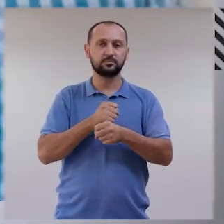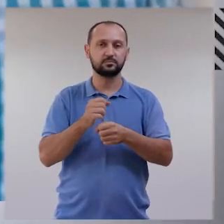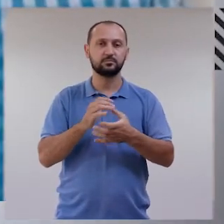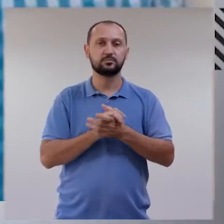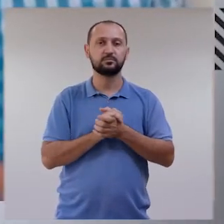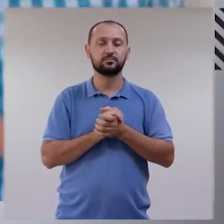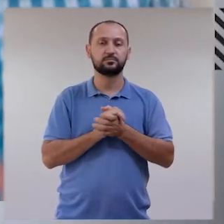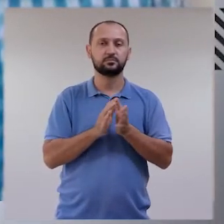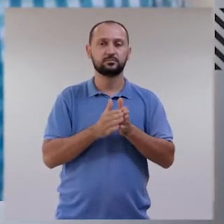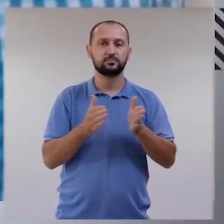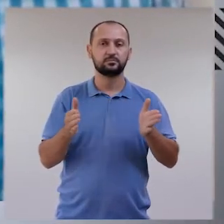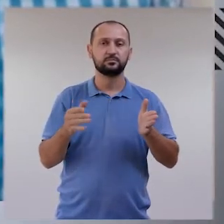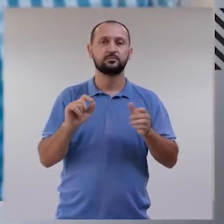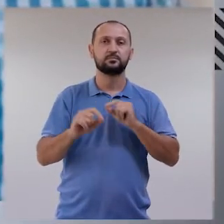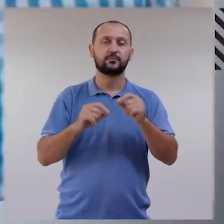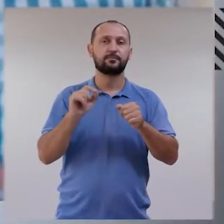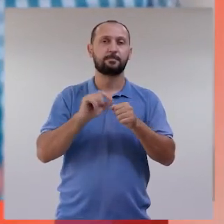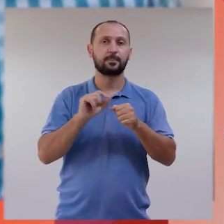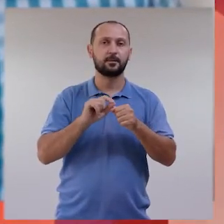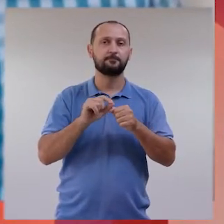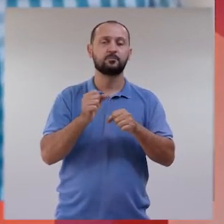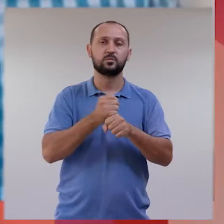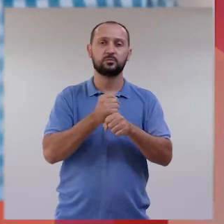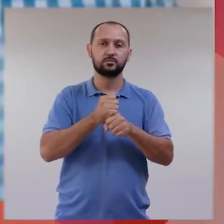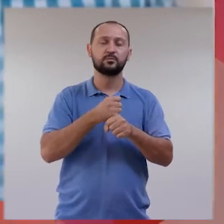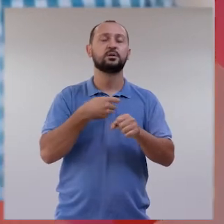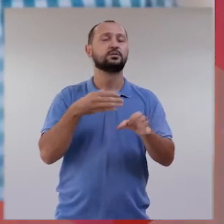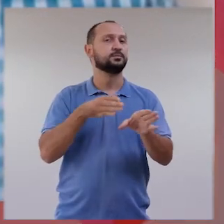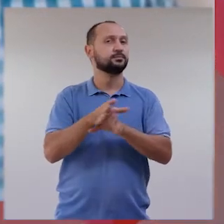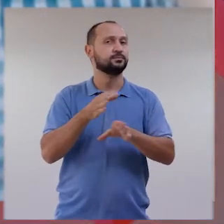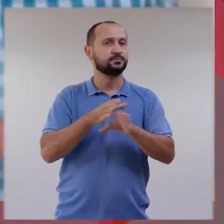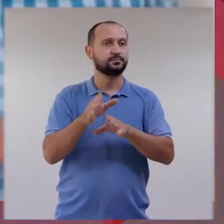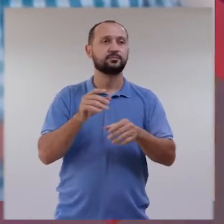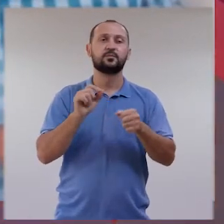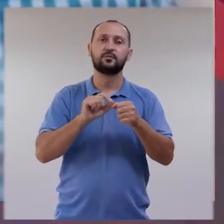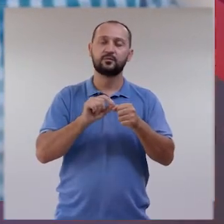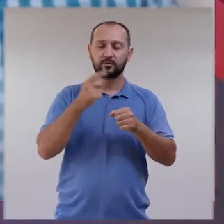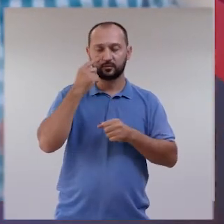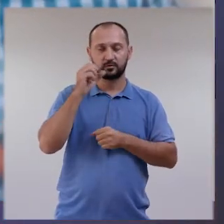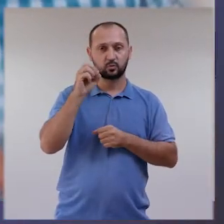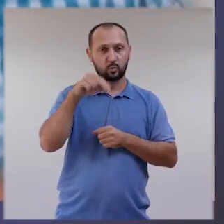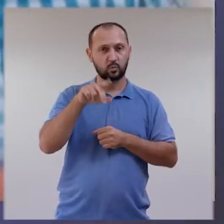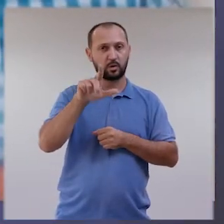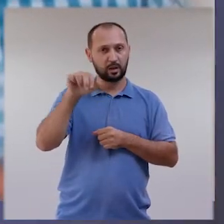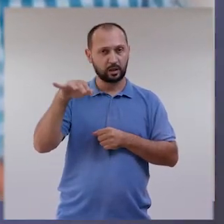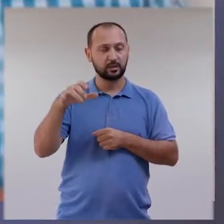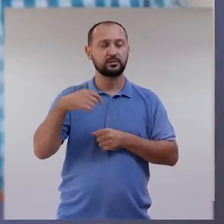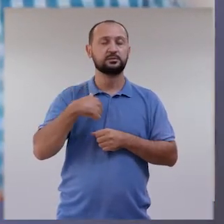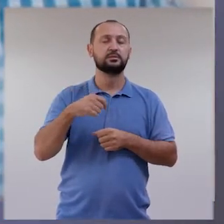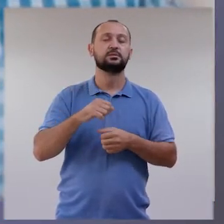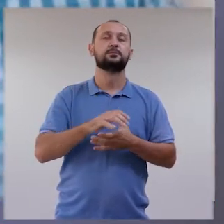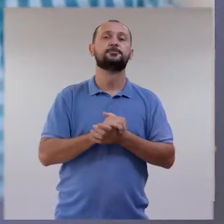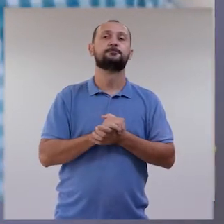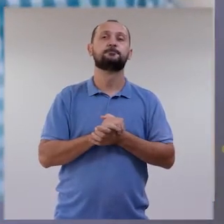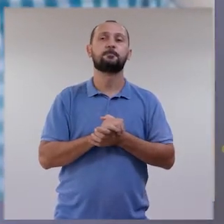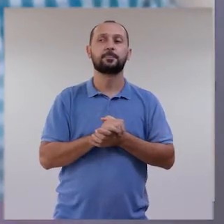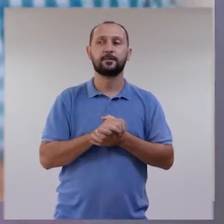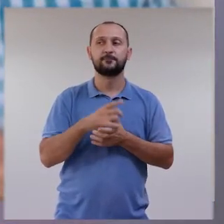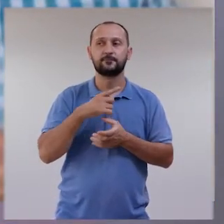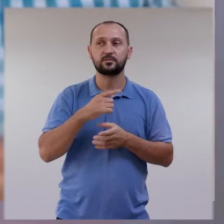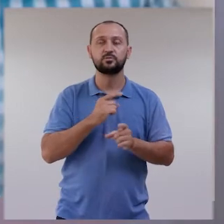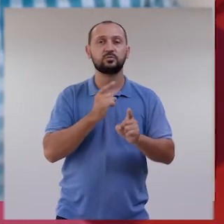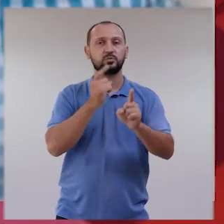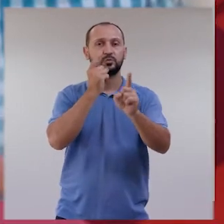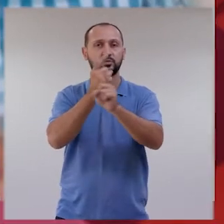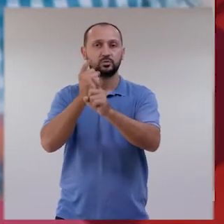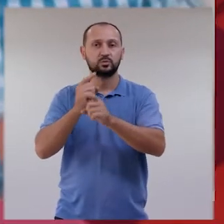ano mesmo, diante de toda essa pandemia, porque a gente faz, assim, todo ano capacitações, a gente fez online as capacitações, a gente